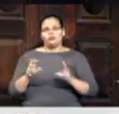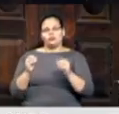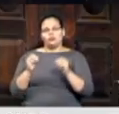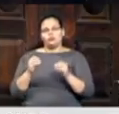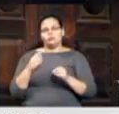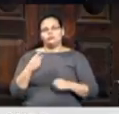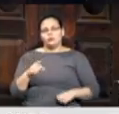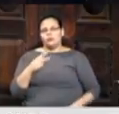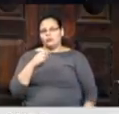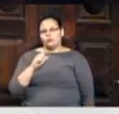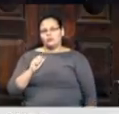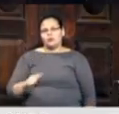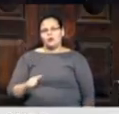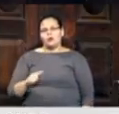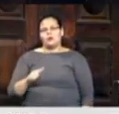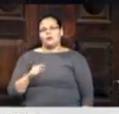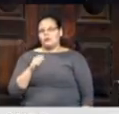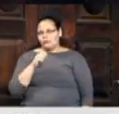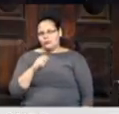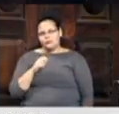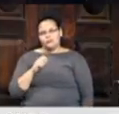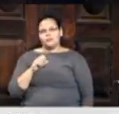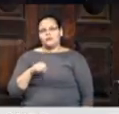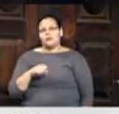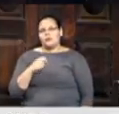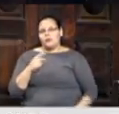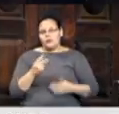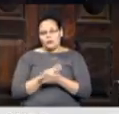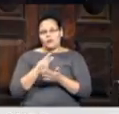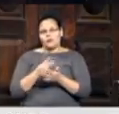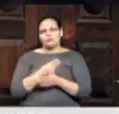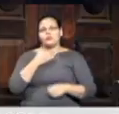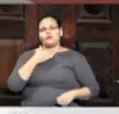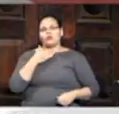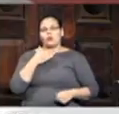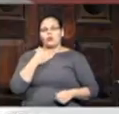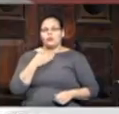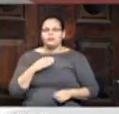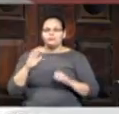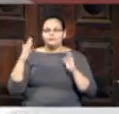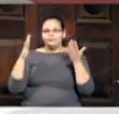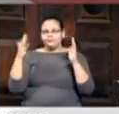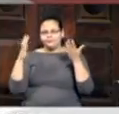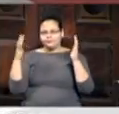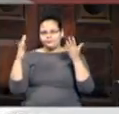no teu sal, singra errante, a minha voz.